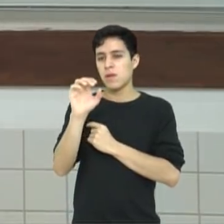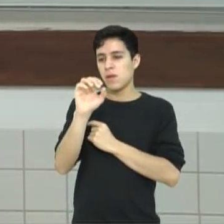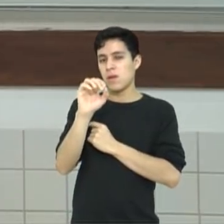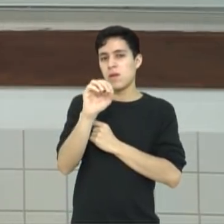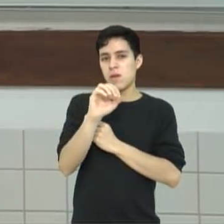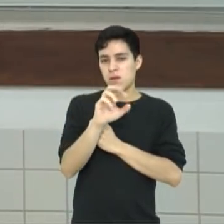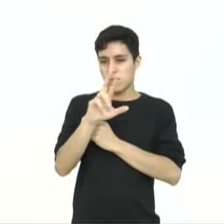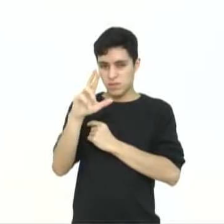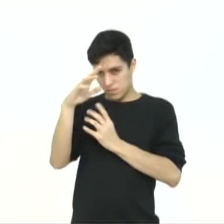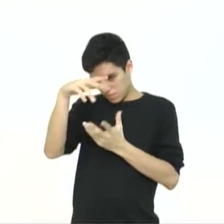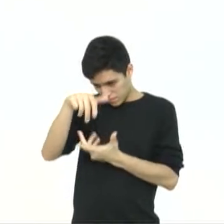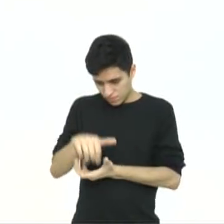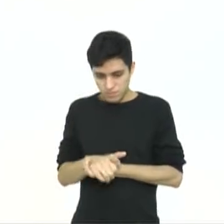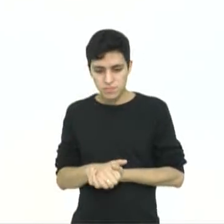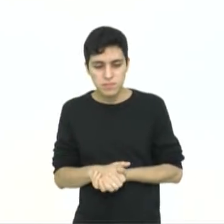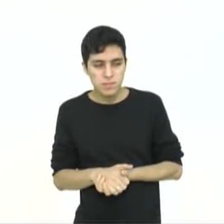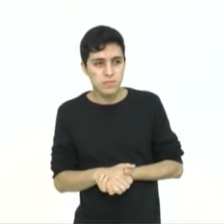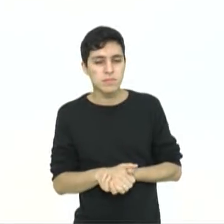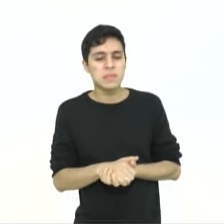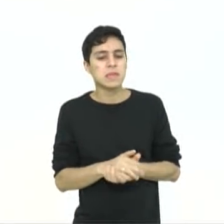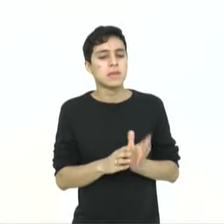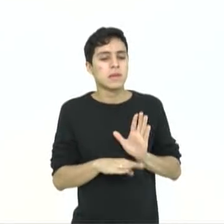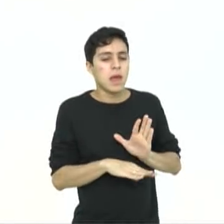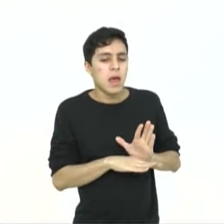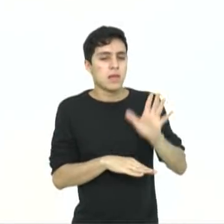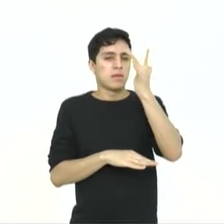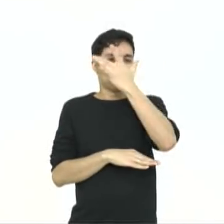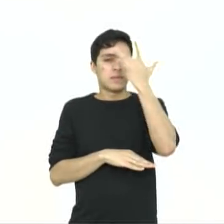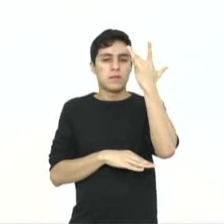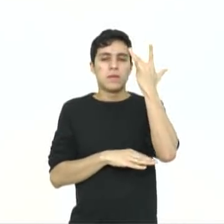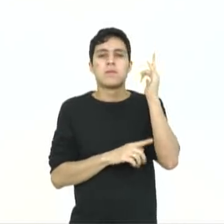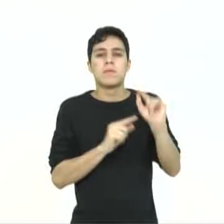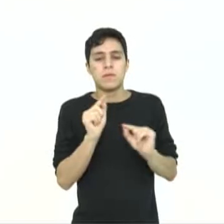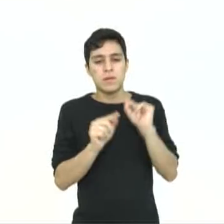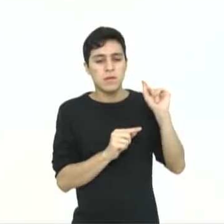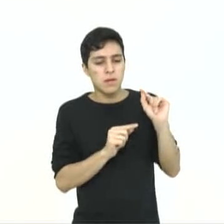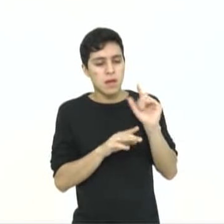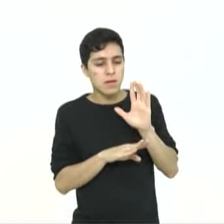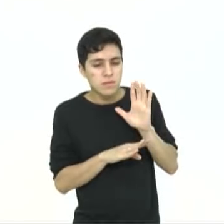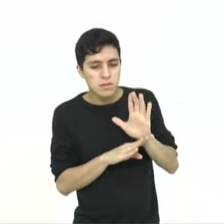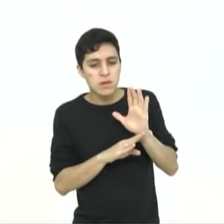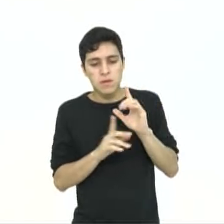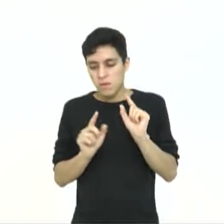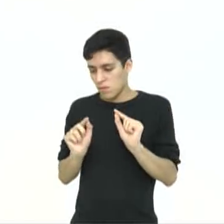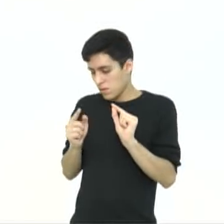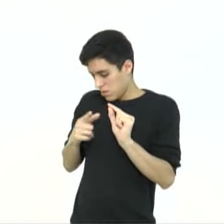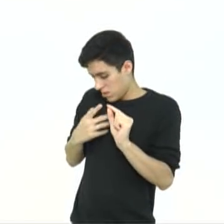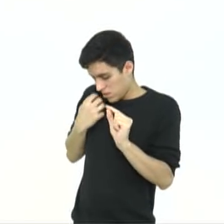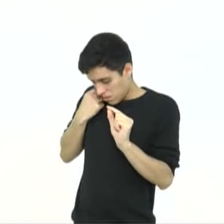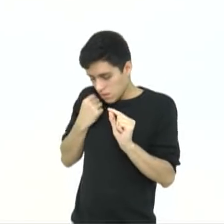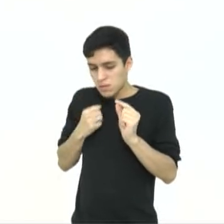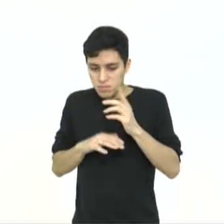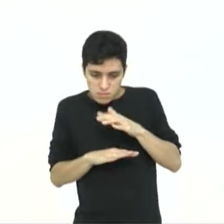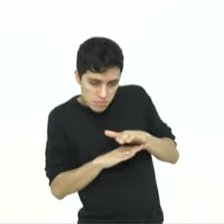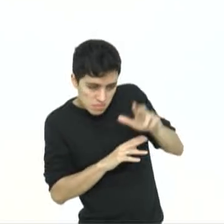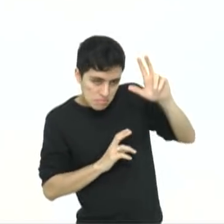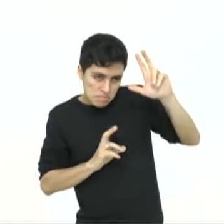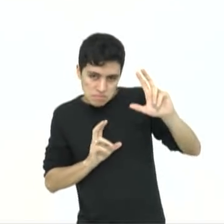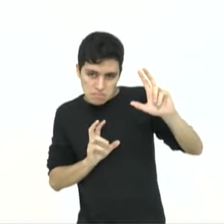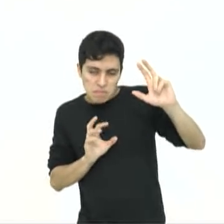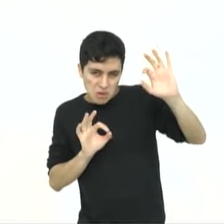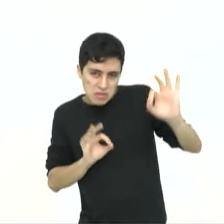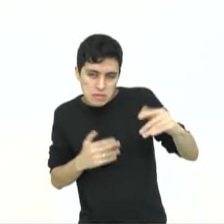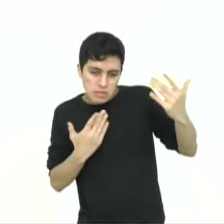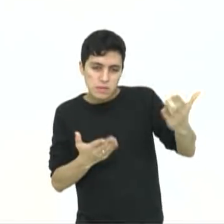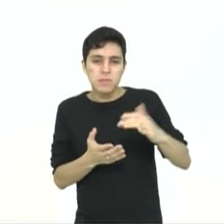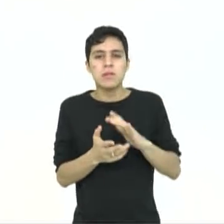para o cristianismo, para o judaísmo, e depois passa a ser também para o islamismo. Um dos motivos para você entender, se nós